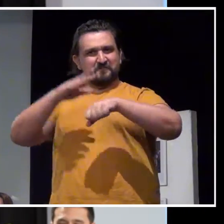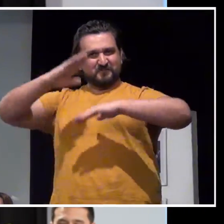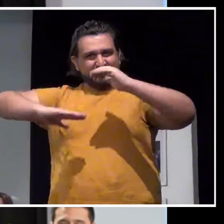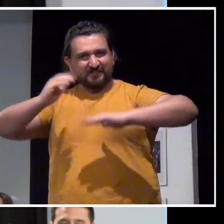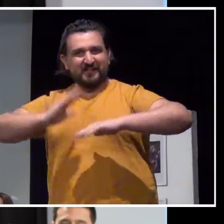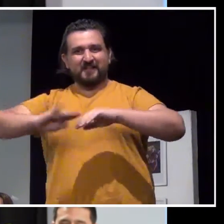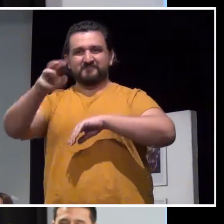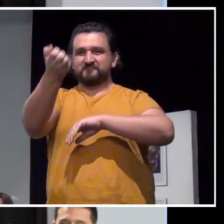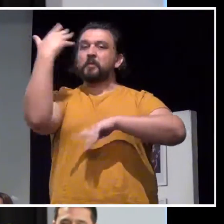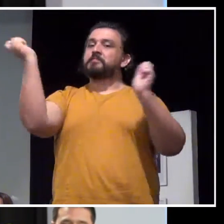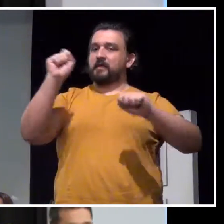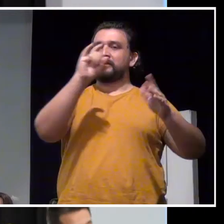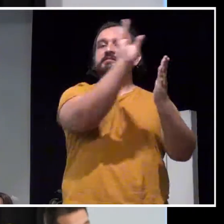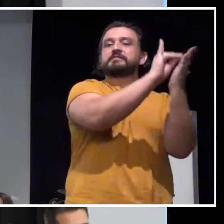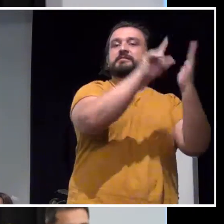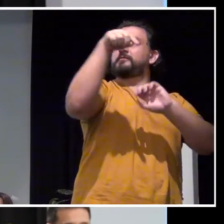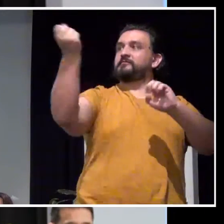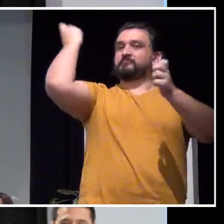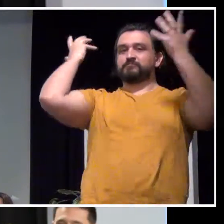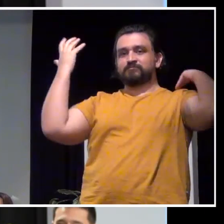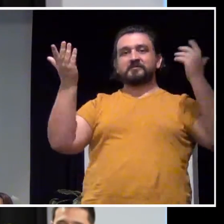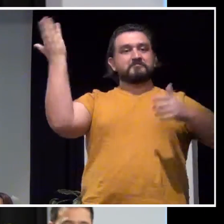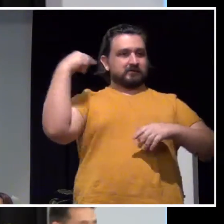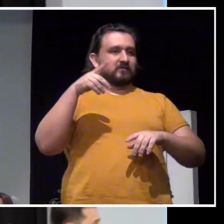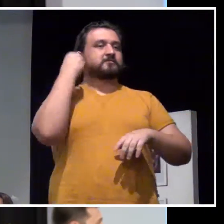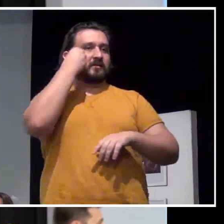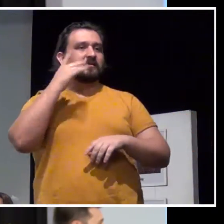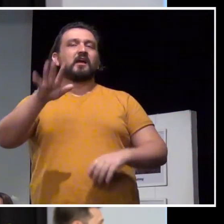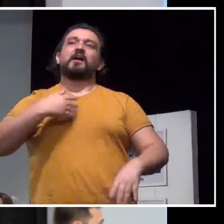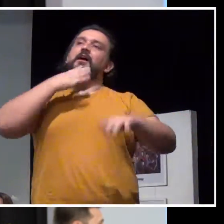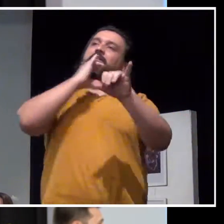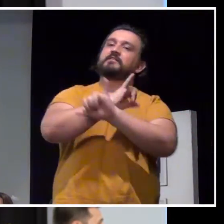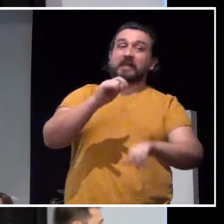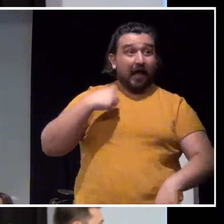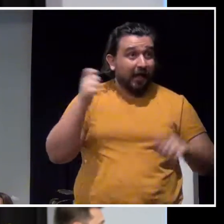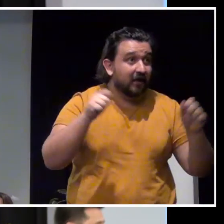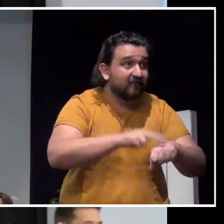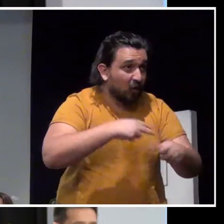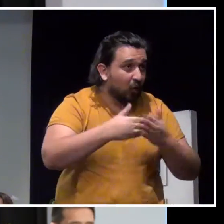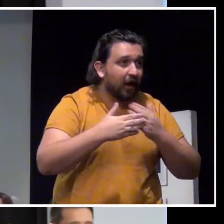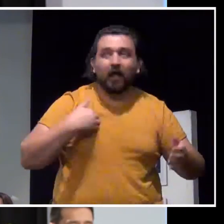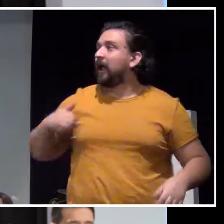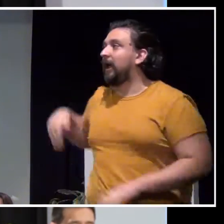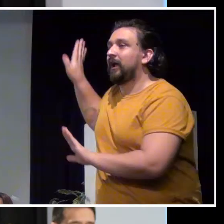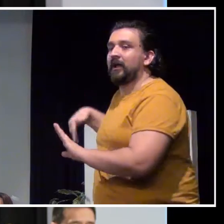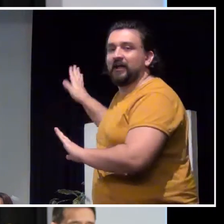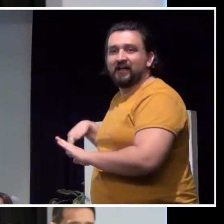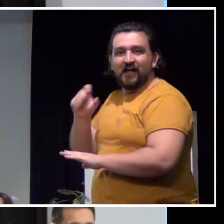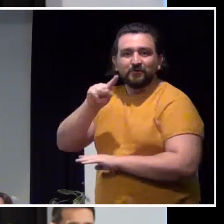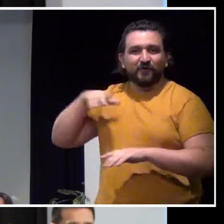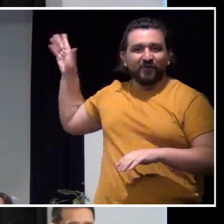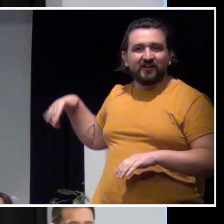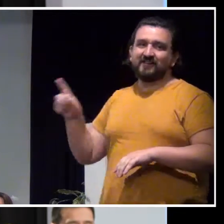fazendo as experiências com os alunos para eles entenderem o que era o croma, que não é só colocar verde ou azul atrás. Não é só verde e azul